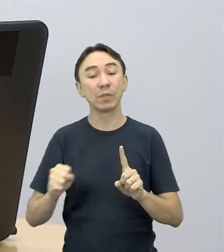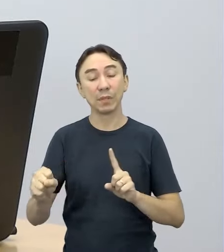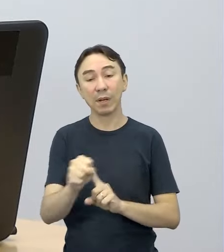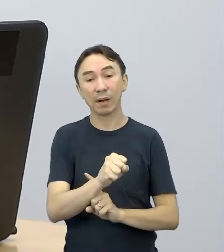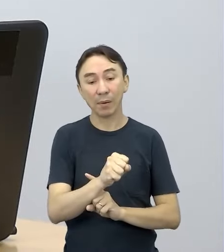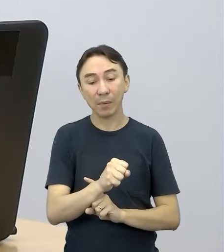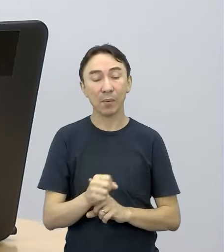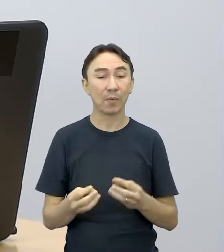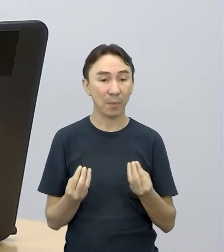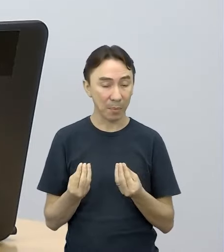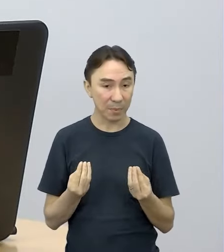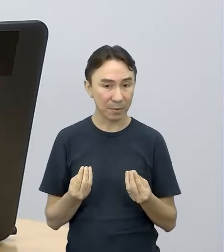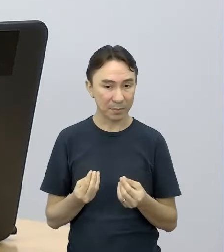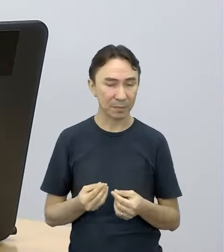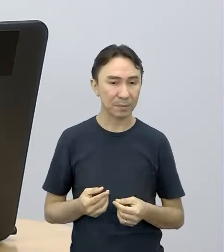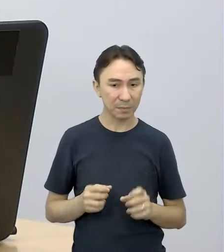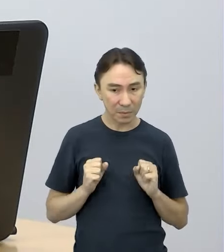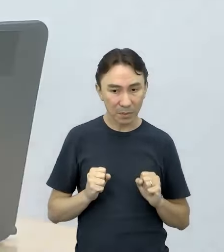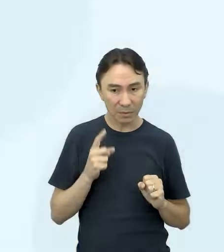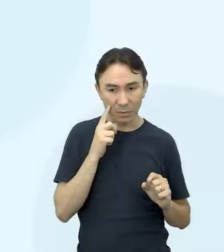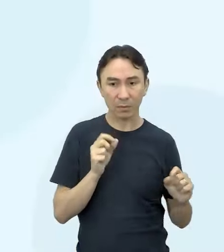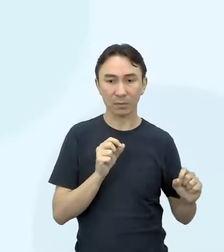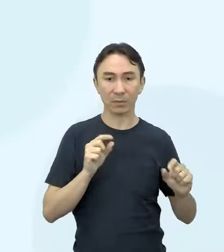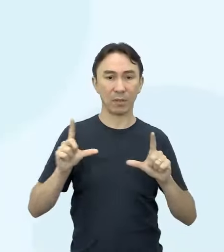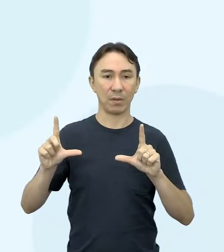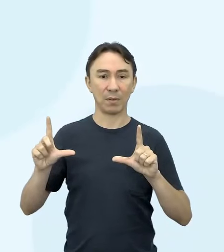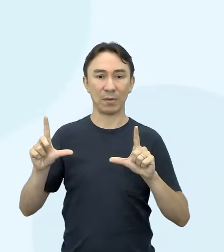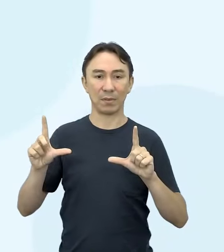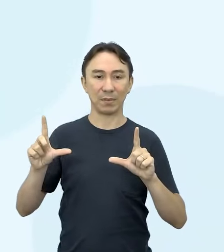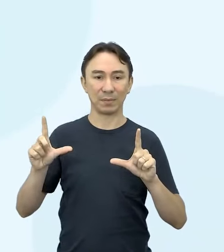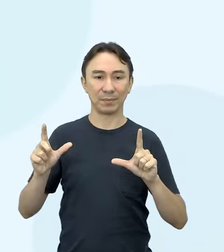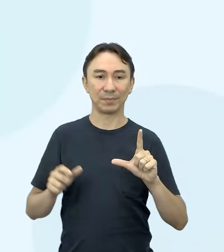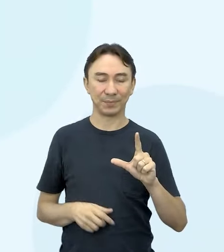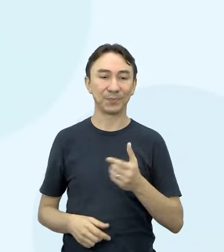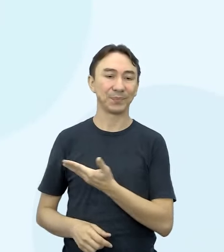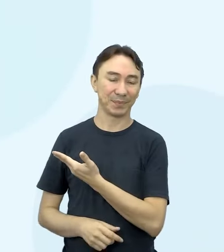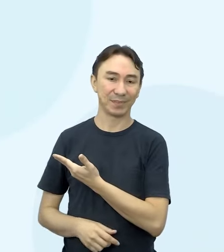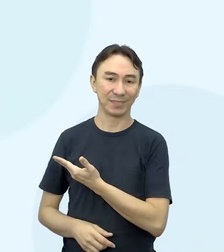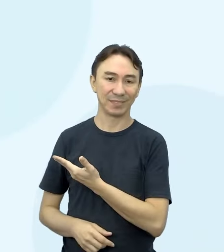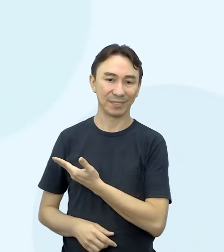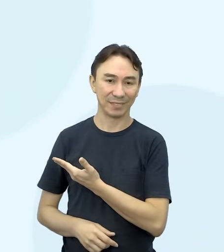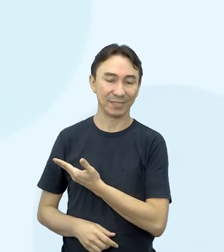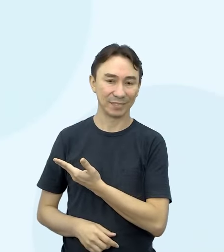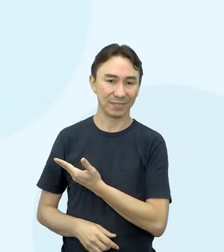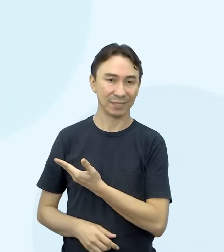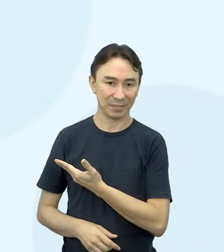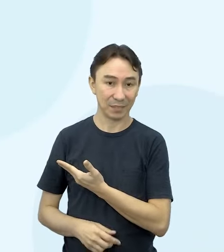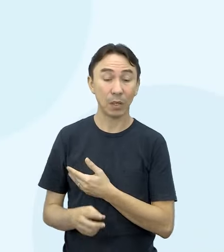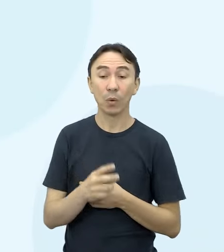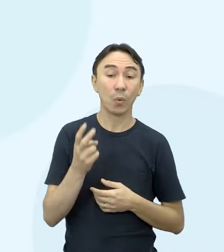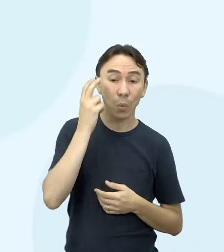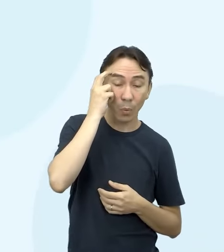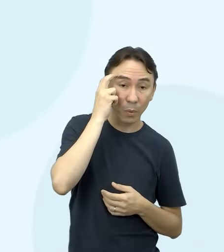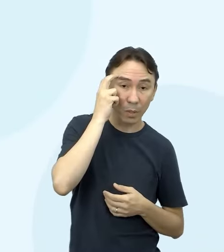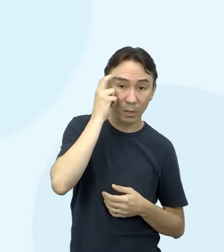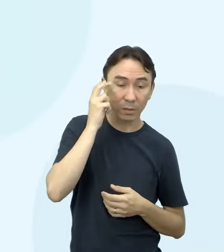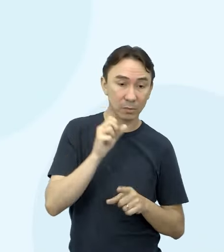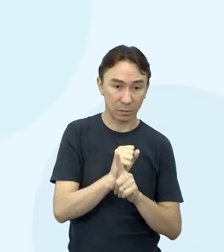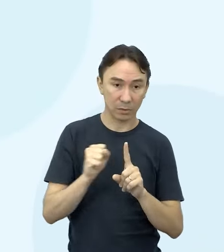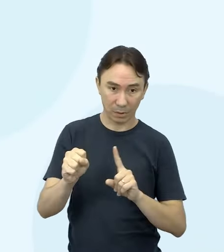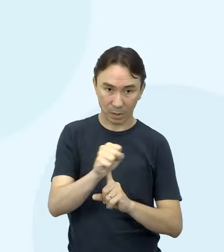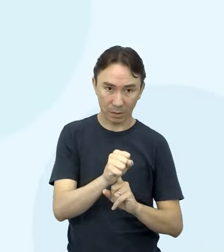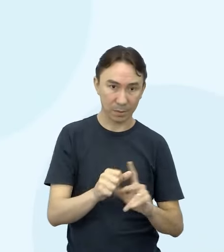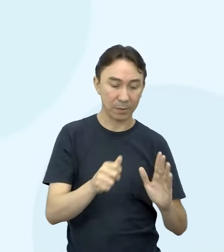Se puder voltar na tela ali, por favor. Isso. A atividade do componente cultura e sociedade,